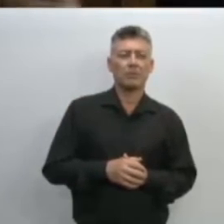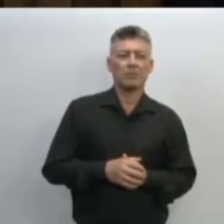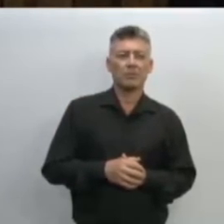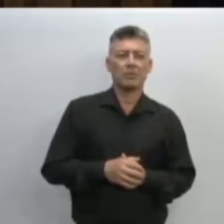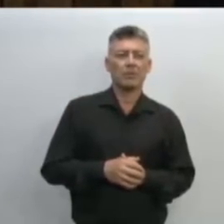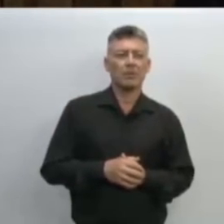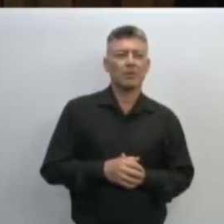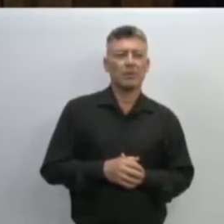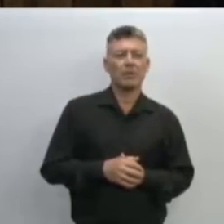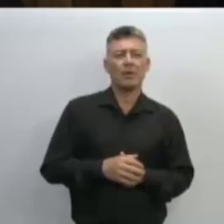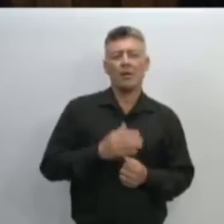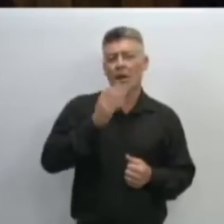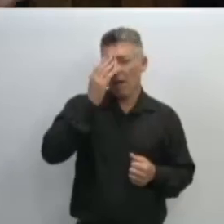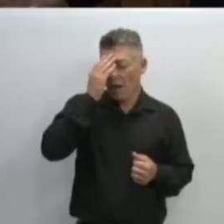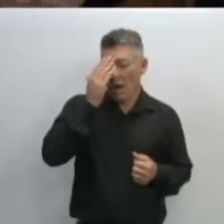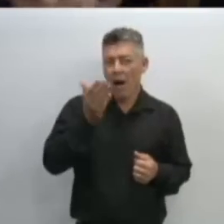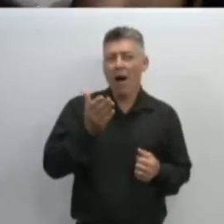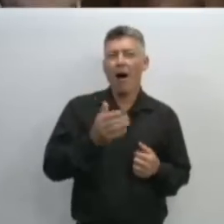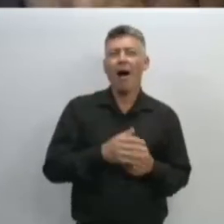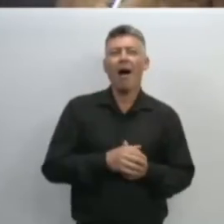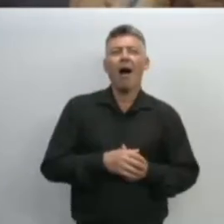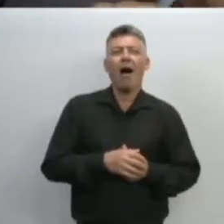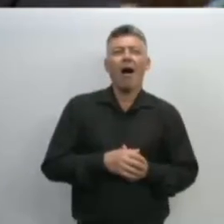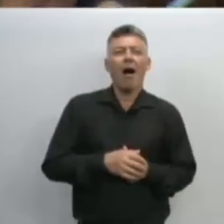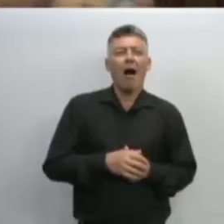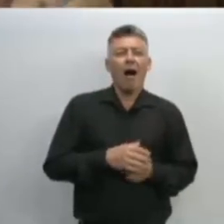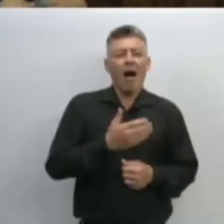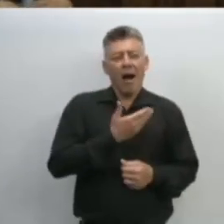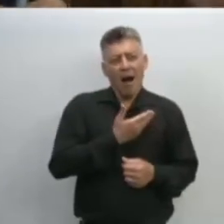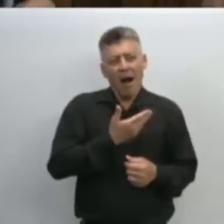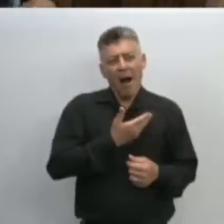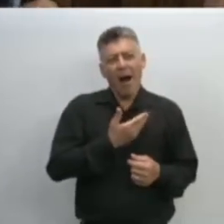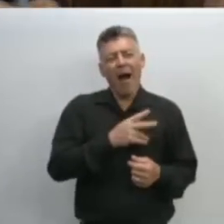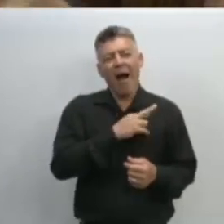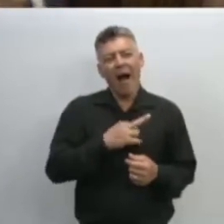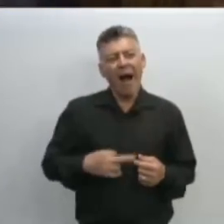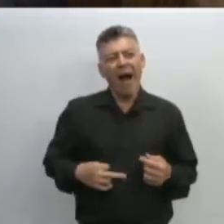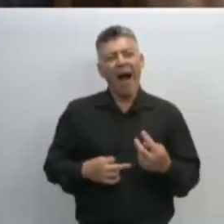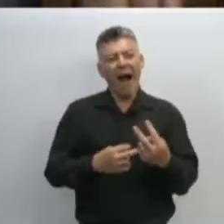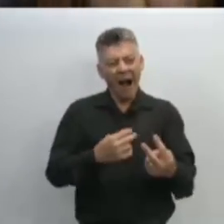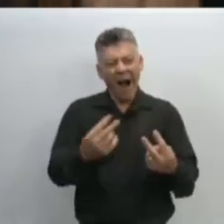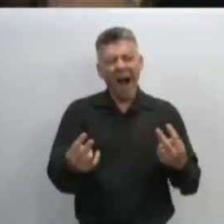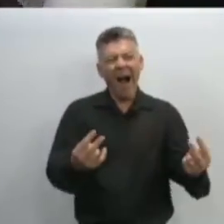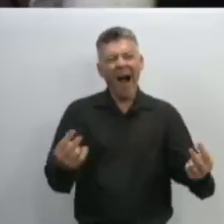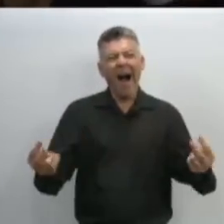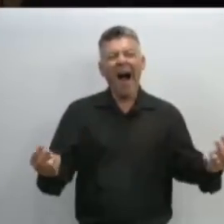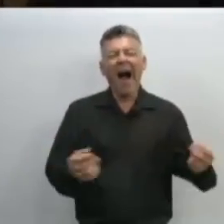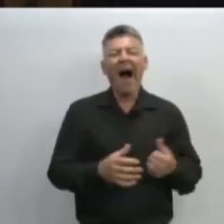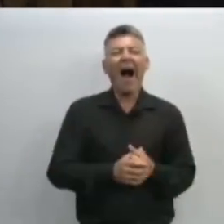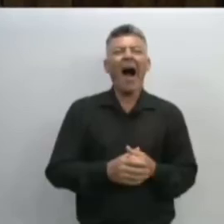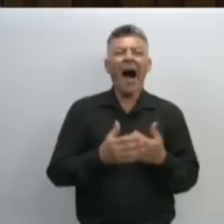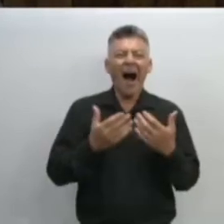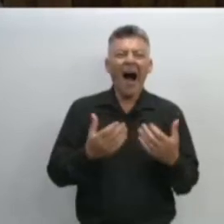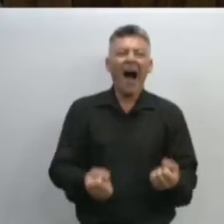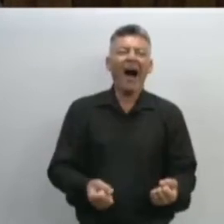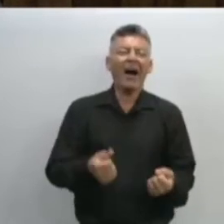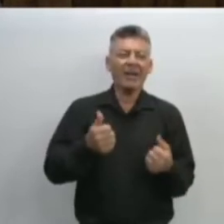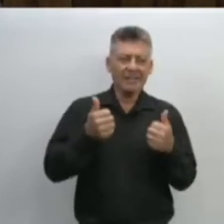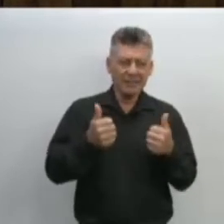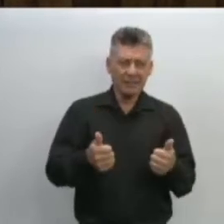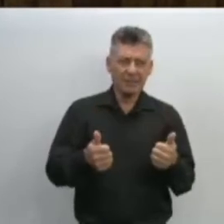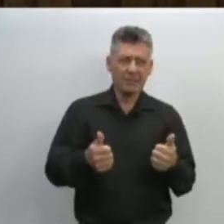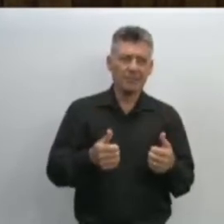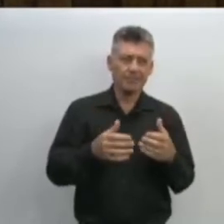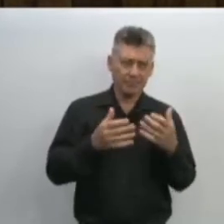Só para declarar, agradecer aos nossos colegas vereadores pela votação e aprovação desse projeto.